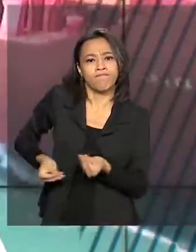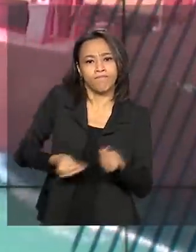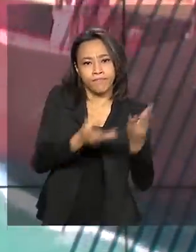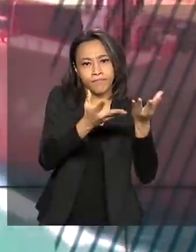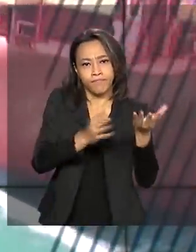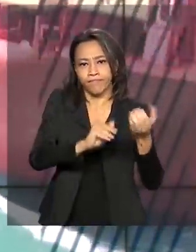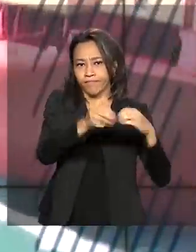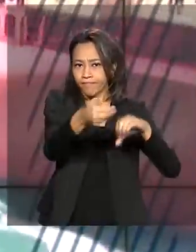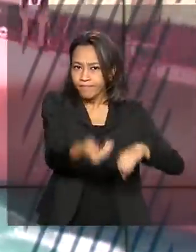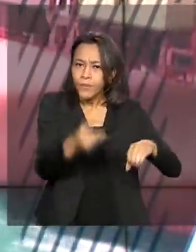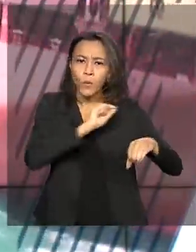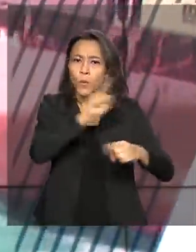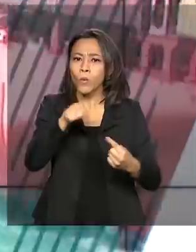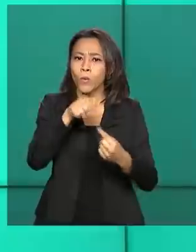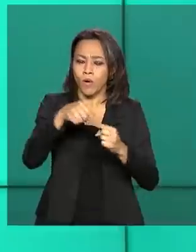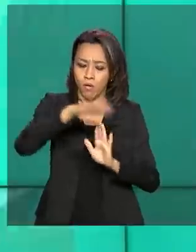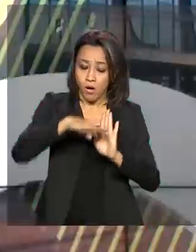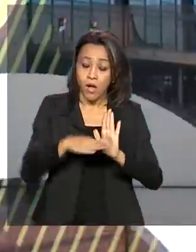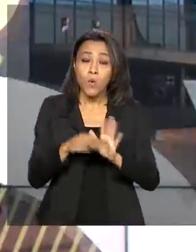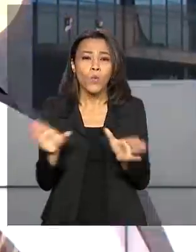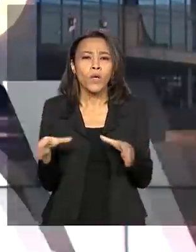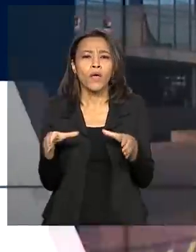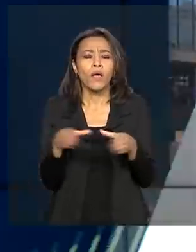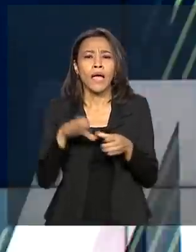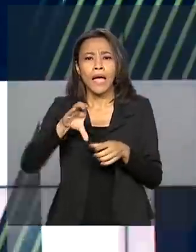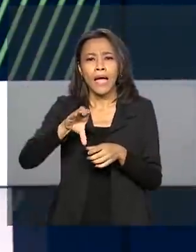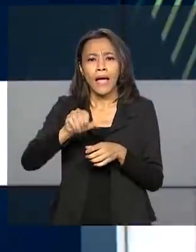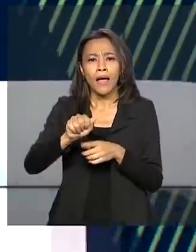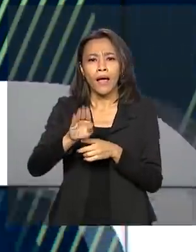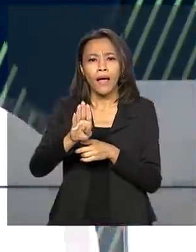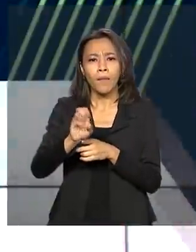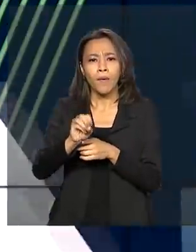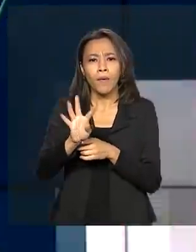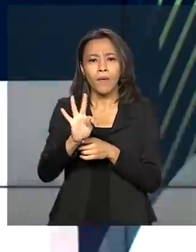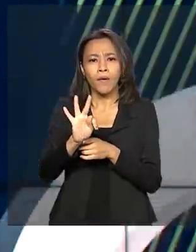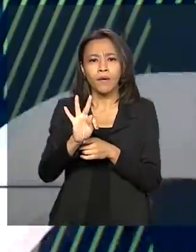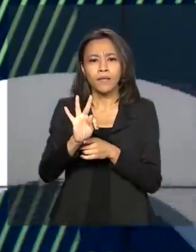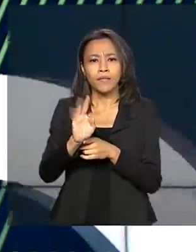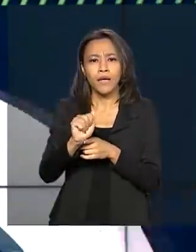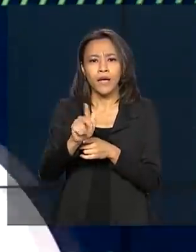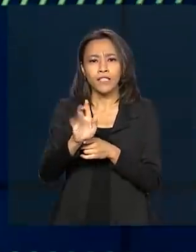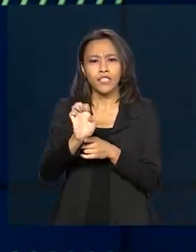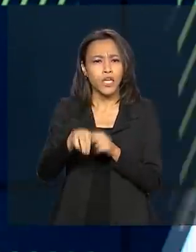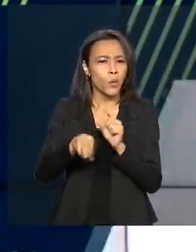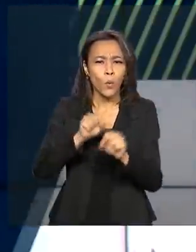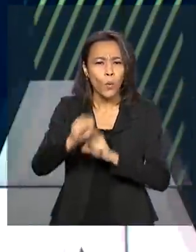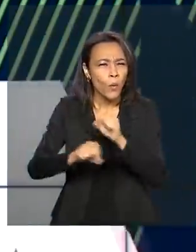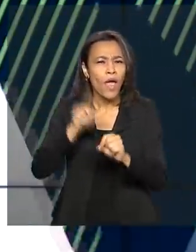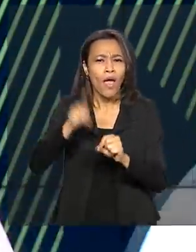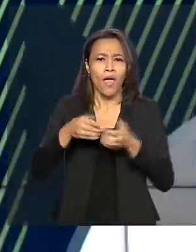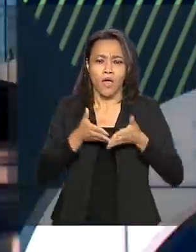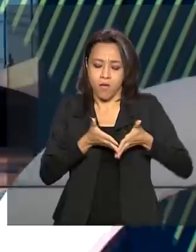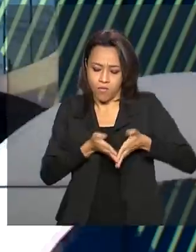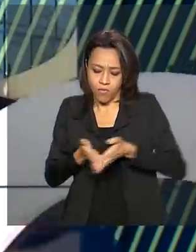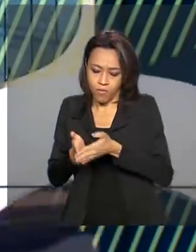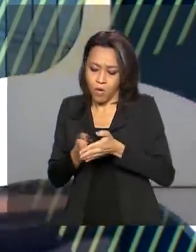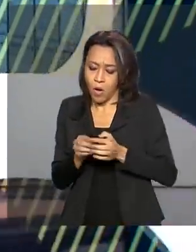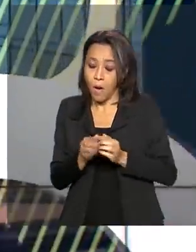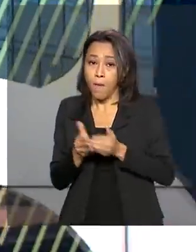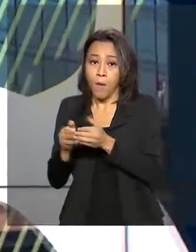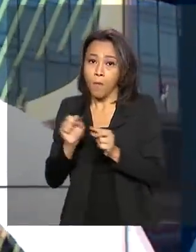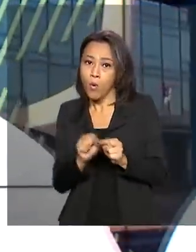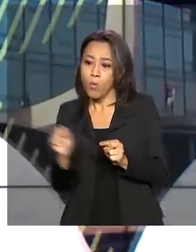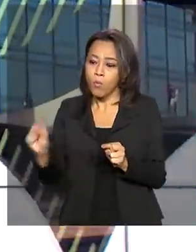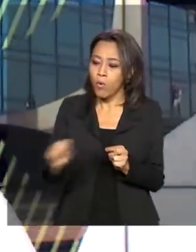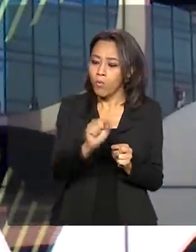institui o programa de incentivo à cabotagem, conhecido como BR do Mar. A cabotagem é a navegação entre portos